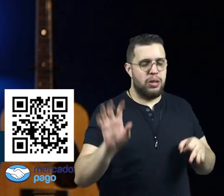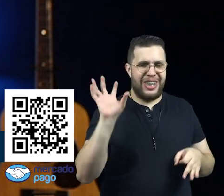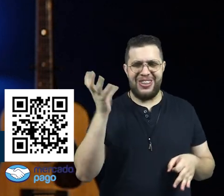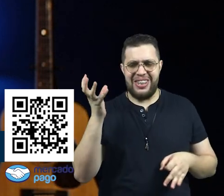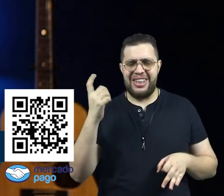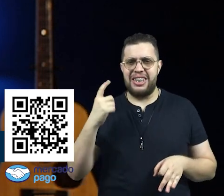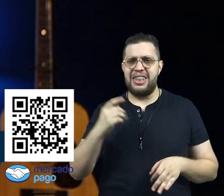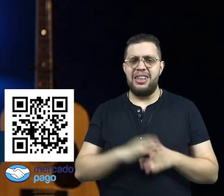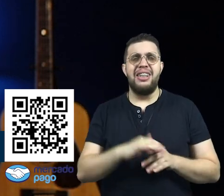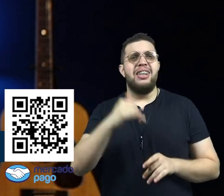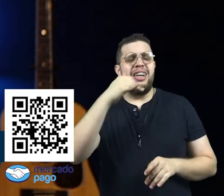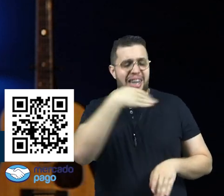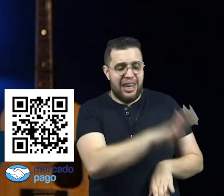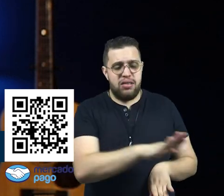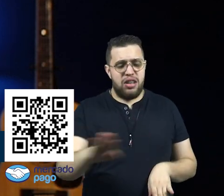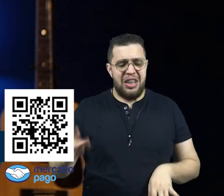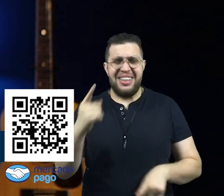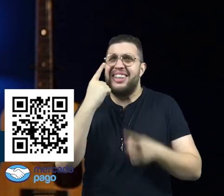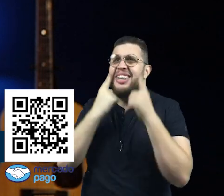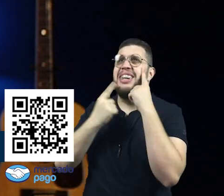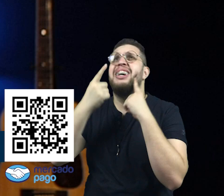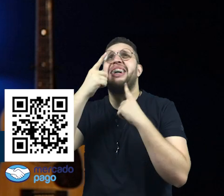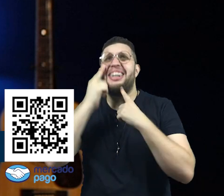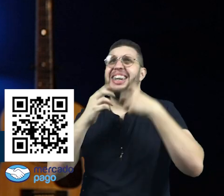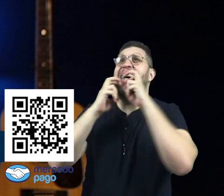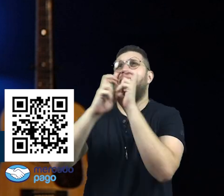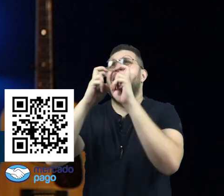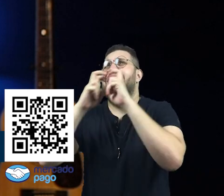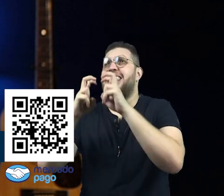criança chora, a criança berra, e o pai